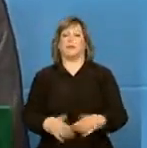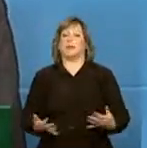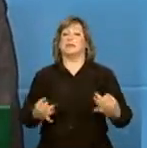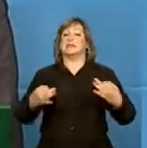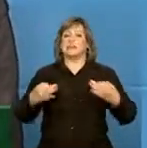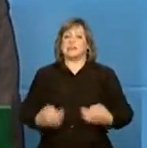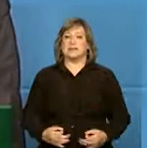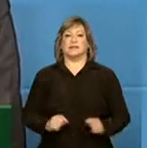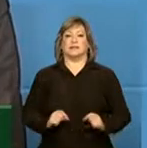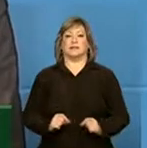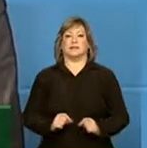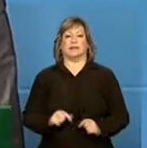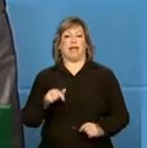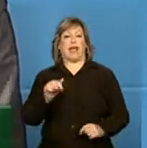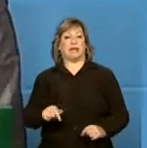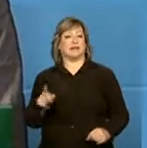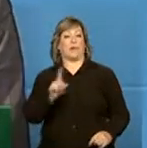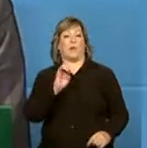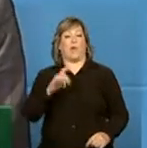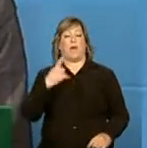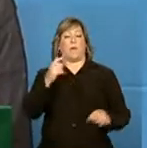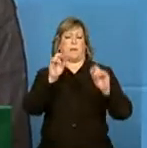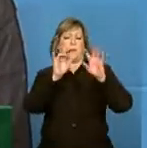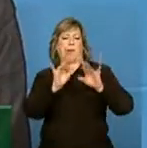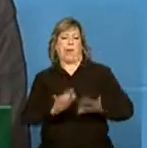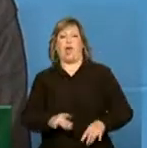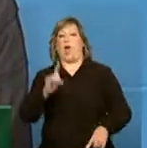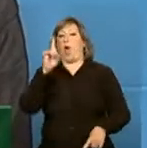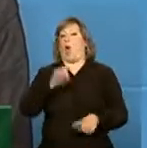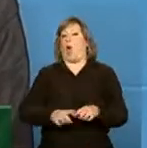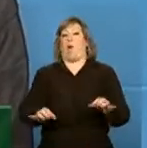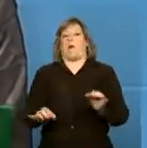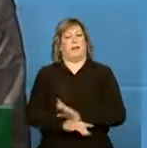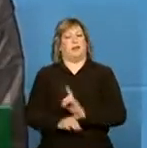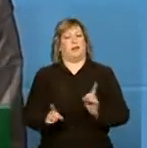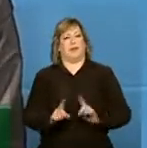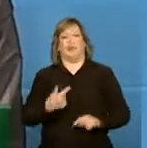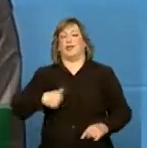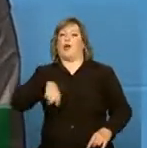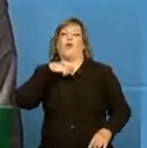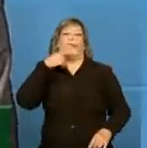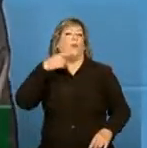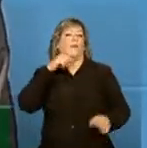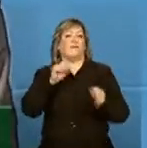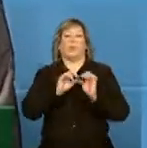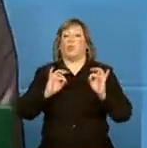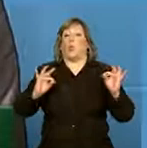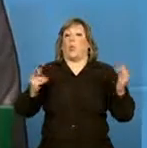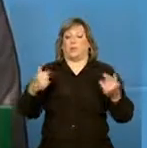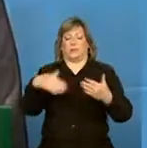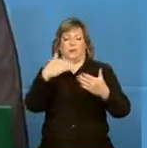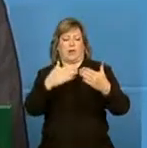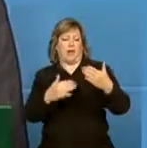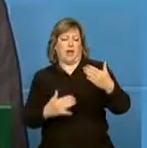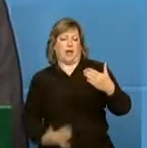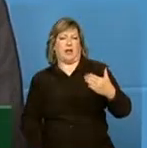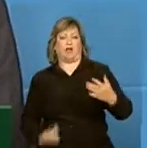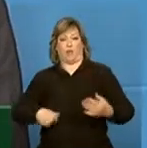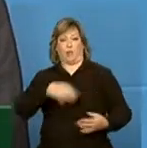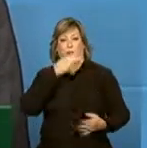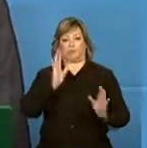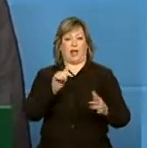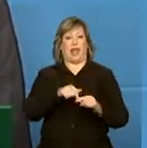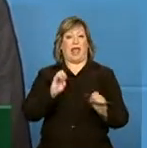Certamente, essa não é uma lista completa e nós não vamos ser capazes de fazer tudo nessa lista que nos